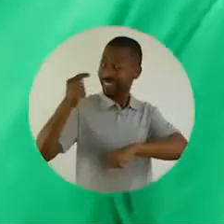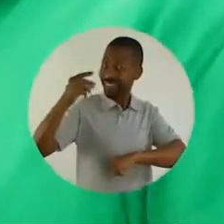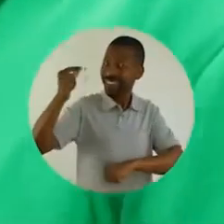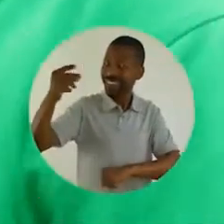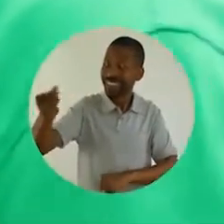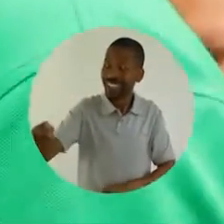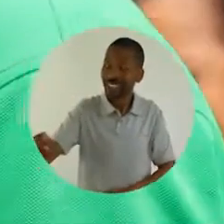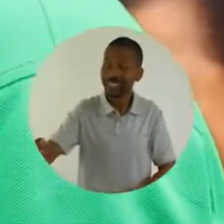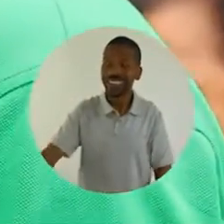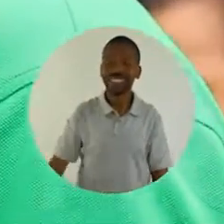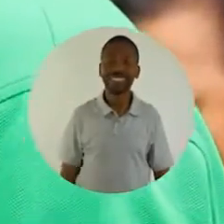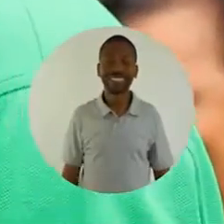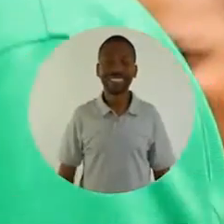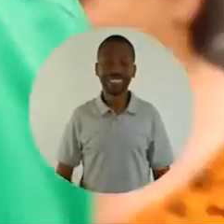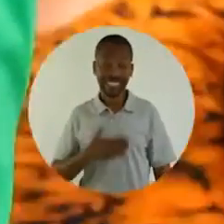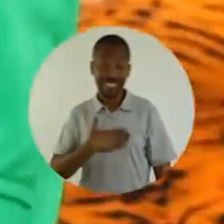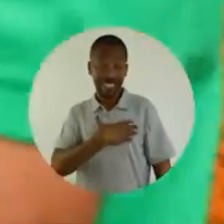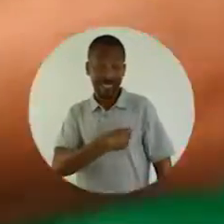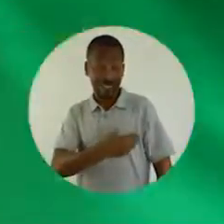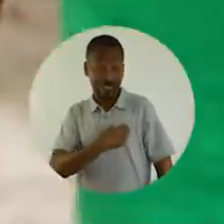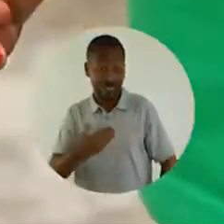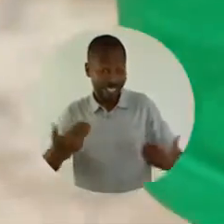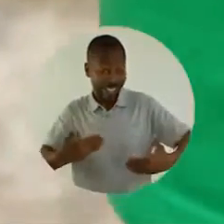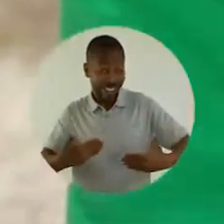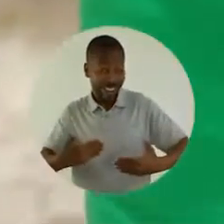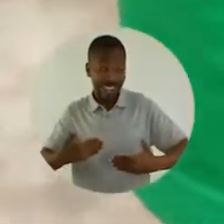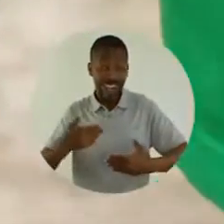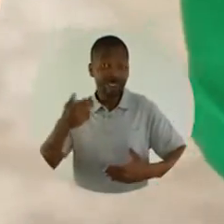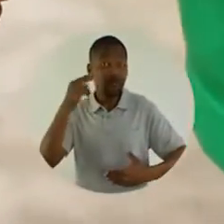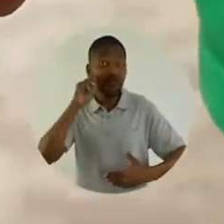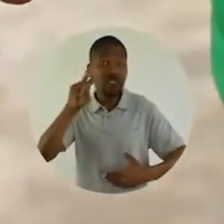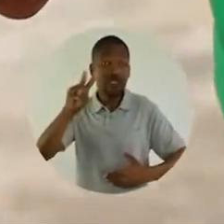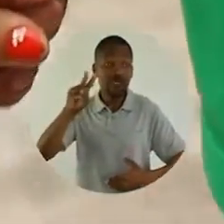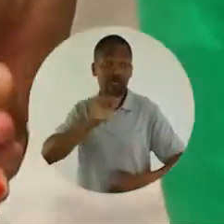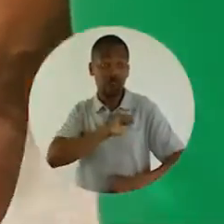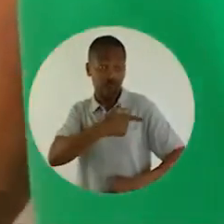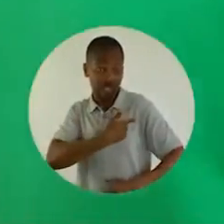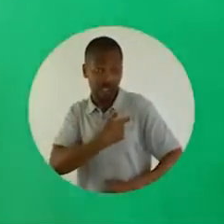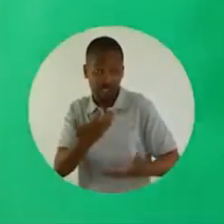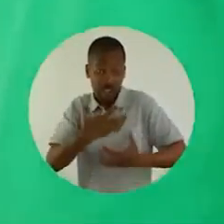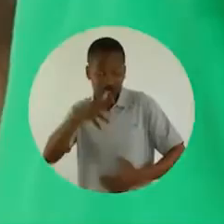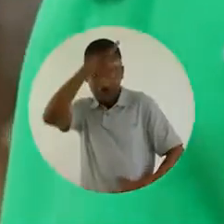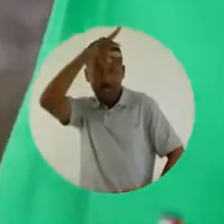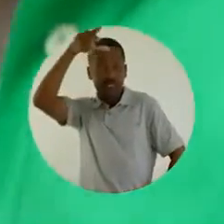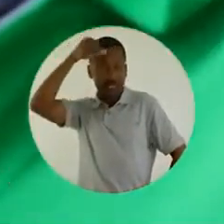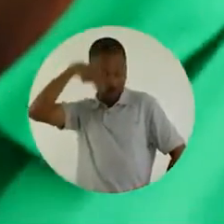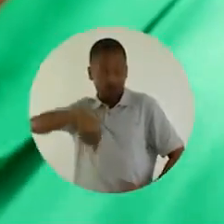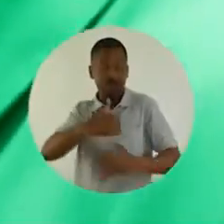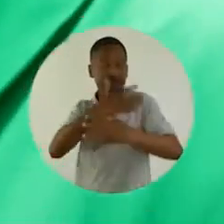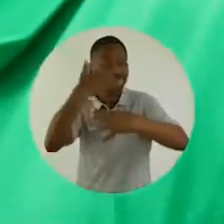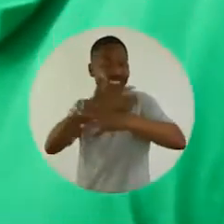né? Isso aí. Viu? Seu filho agora tá voando em São Gonçalo, né? Pra ser prefeito da cidade, tá, né? É importante,